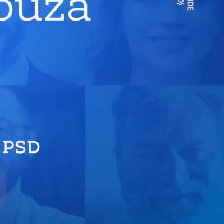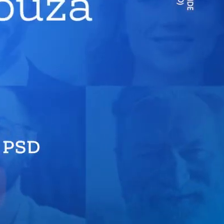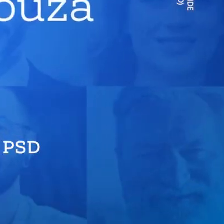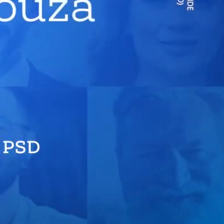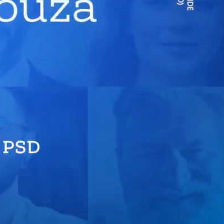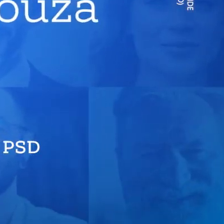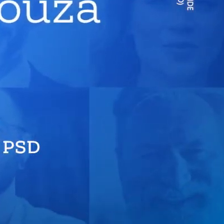Obrigado.